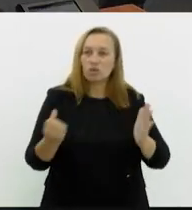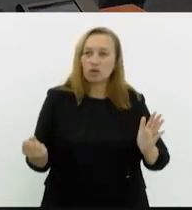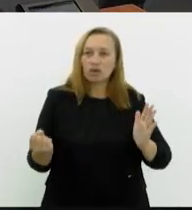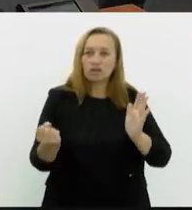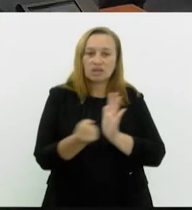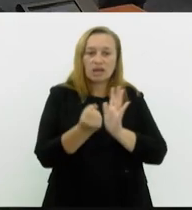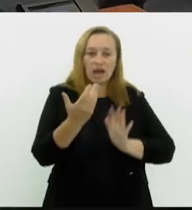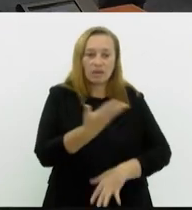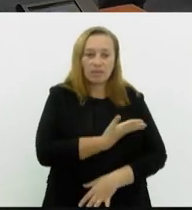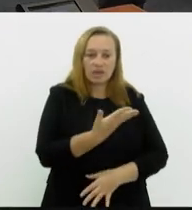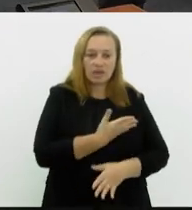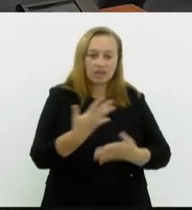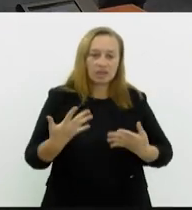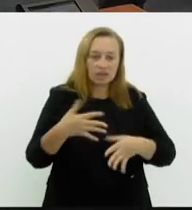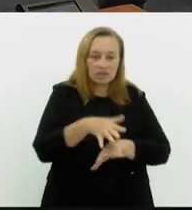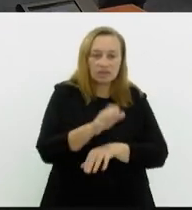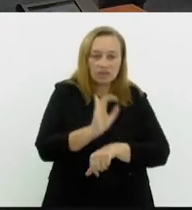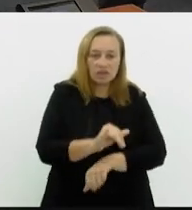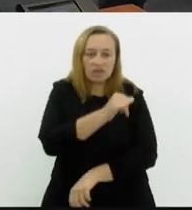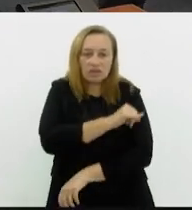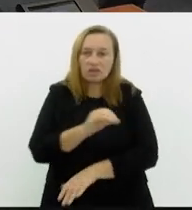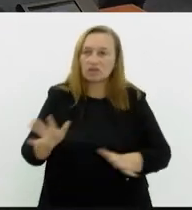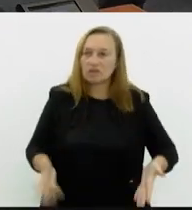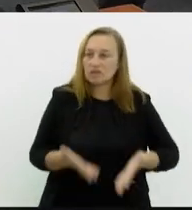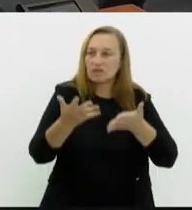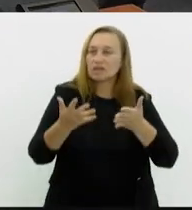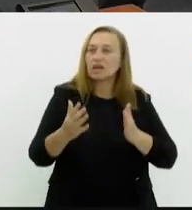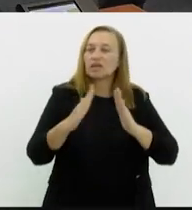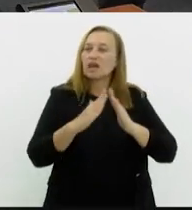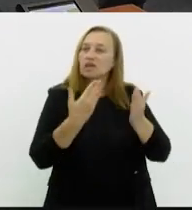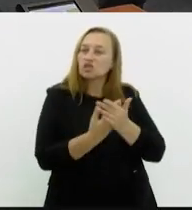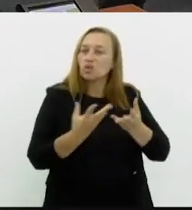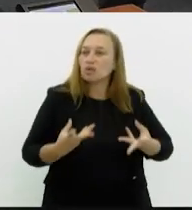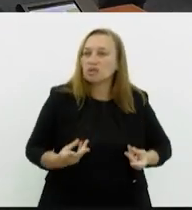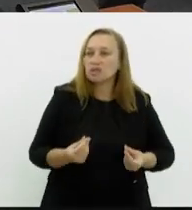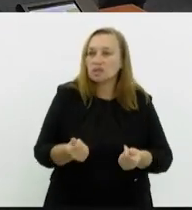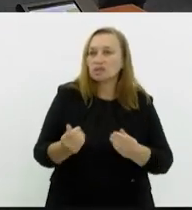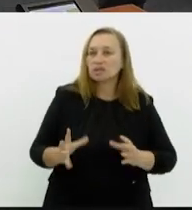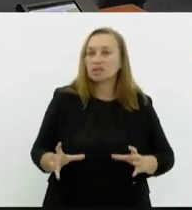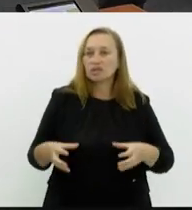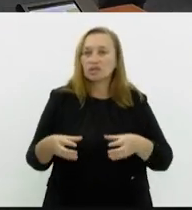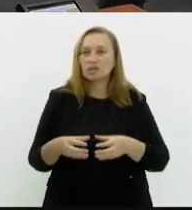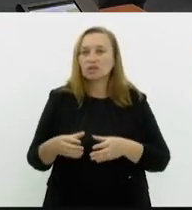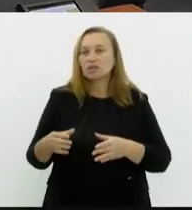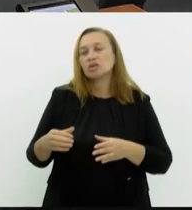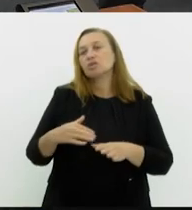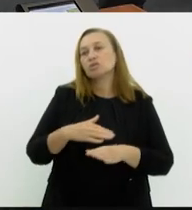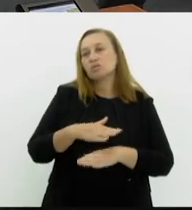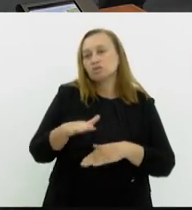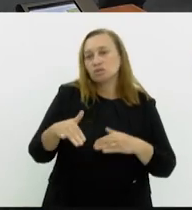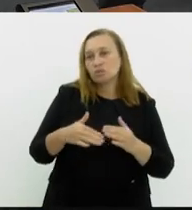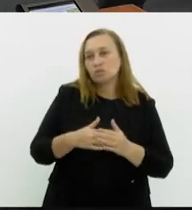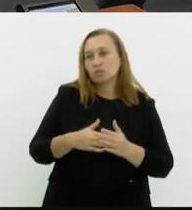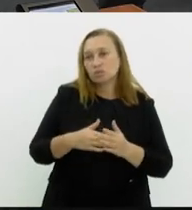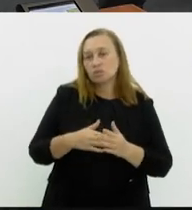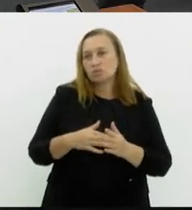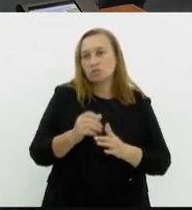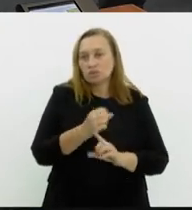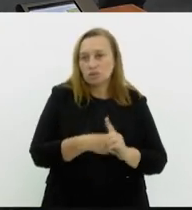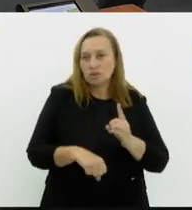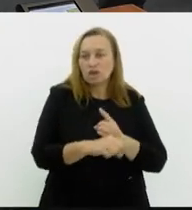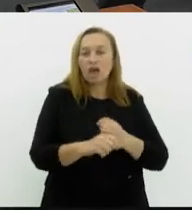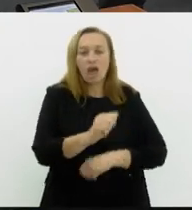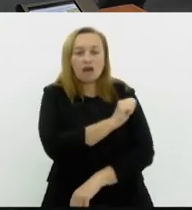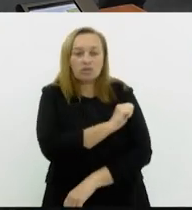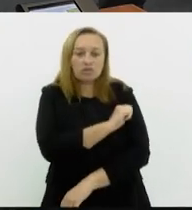do Rio de Janeiro, para incentivar as escolas a garantir a acessibilidade da comunidade como um todo e principalmente de seus alunos